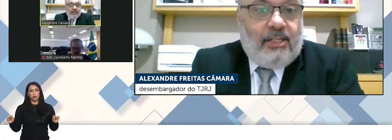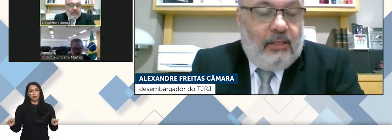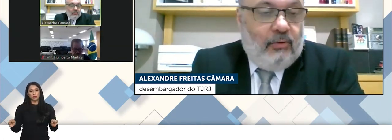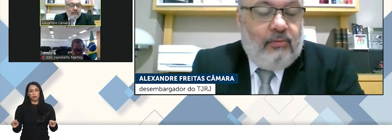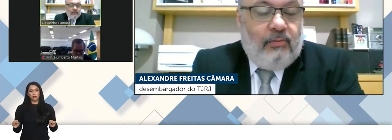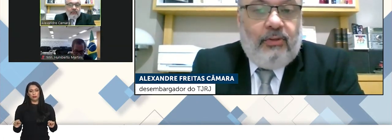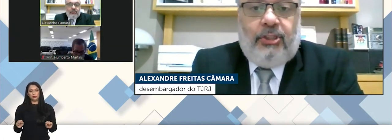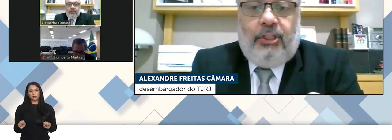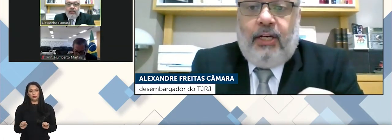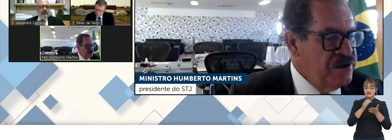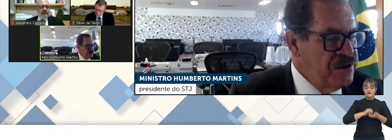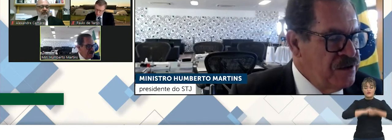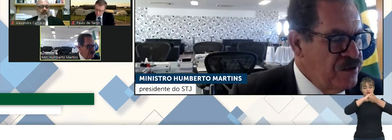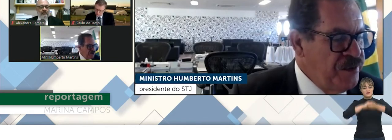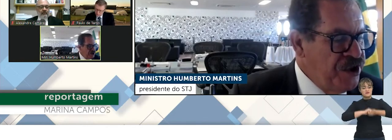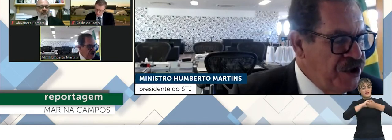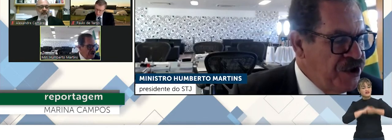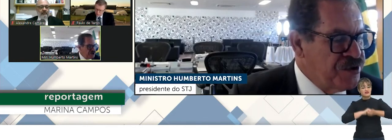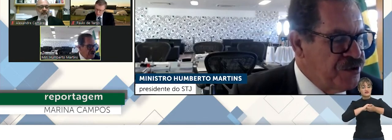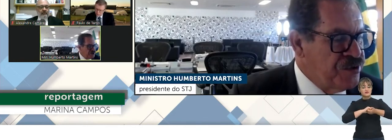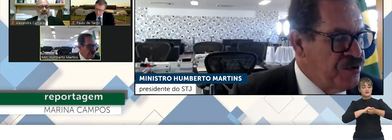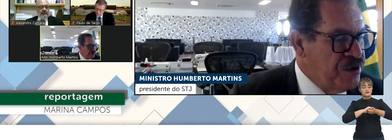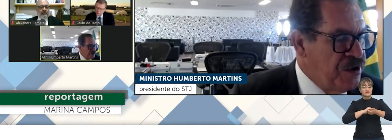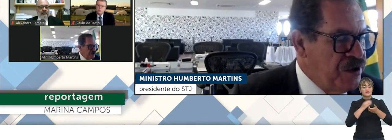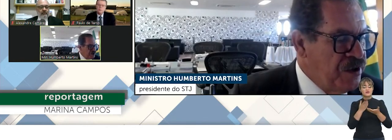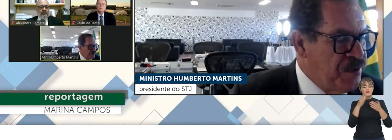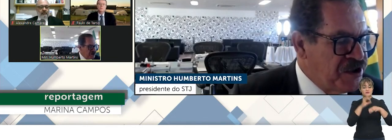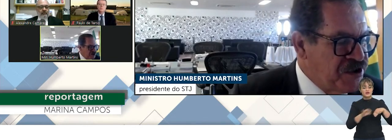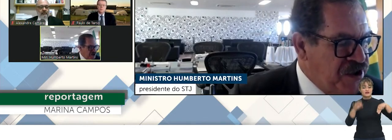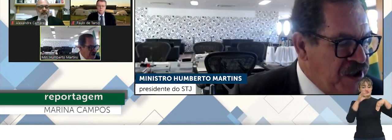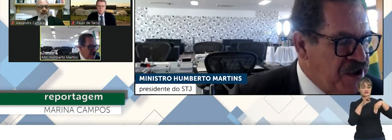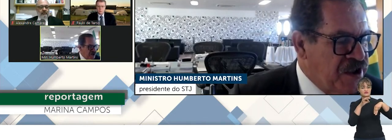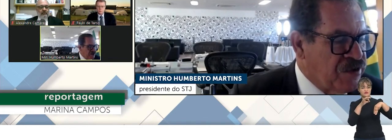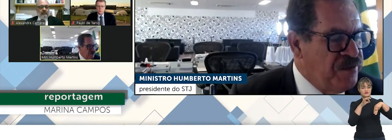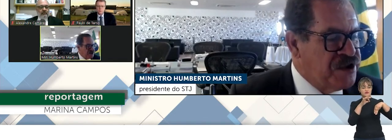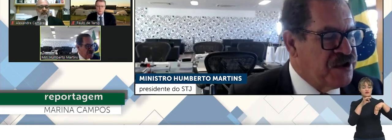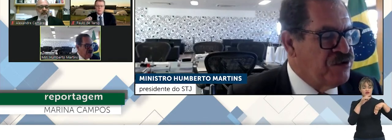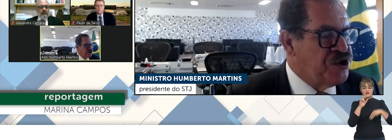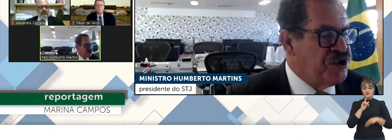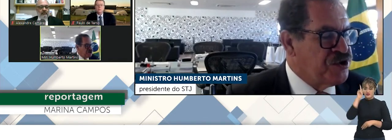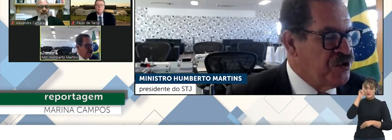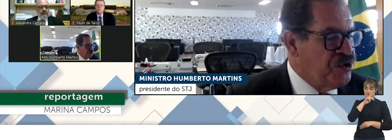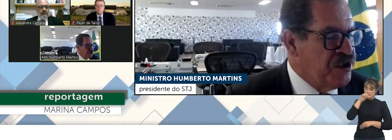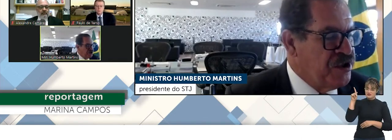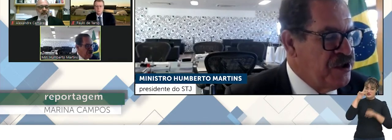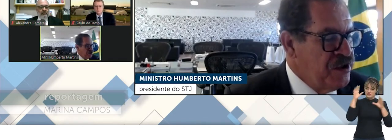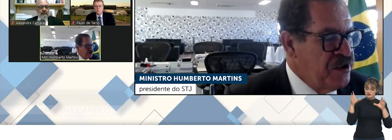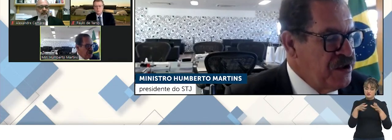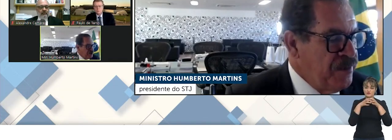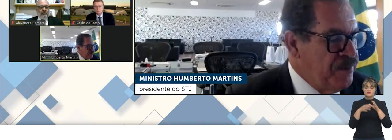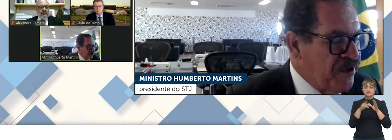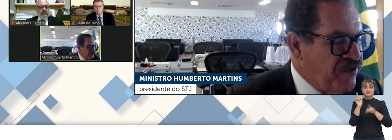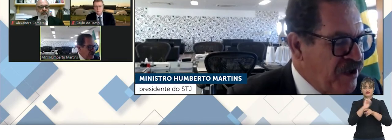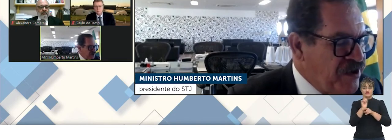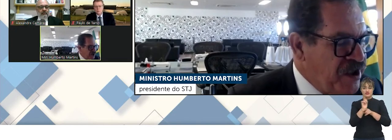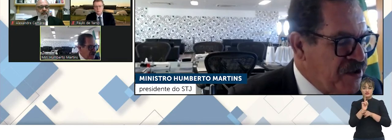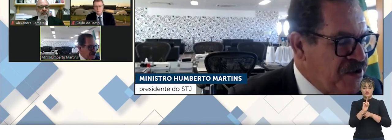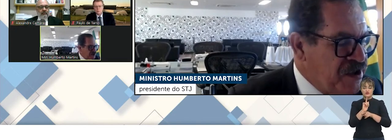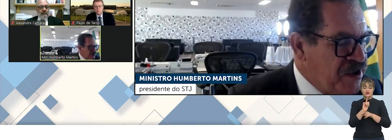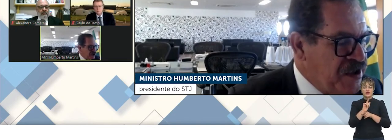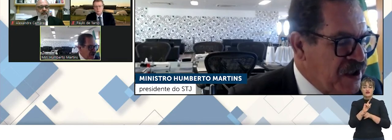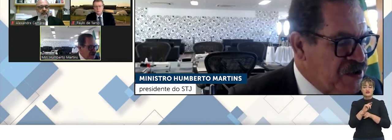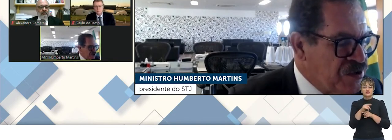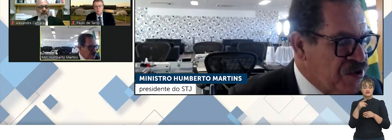sistema de precedentes. Transmitido ao vivo pelo canal do STJ no YouTube, o webinário discutiu o cenário jurídico atual